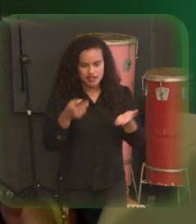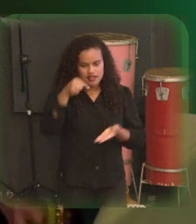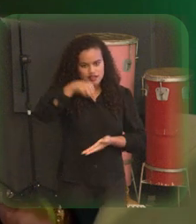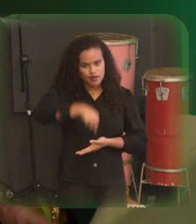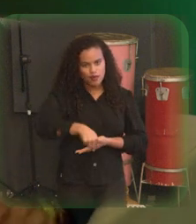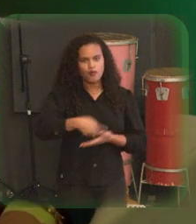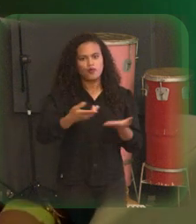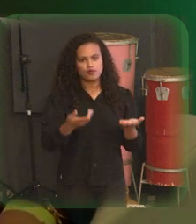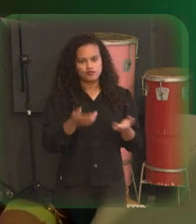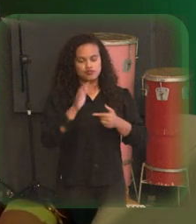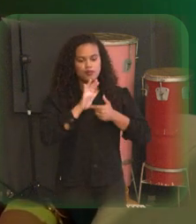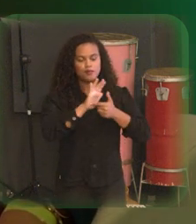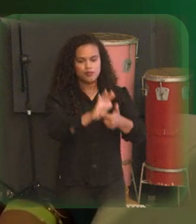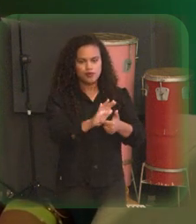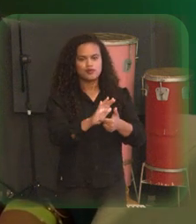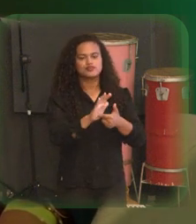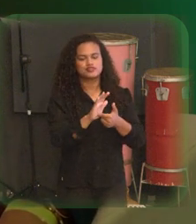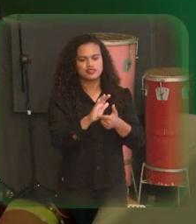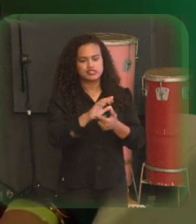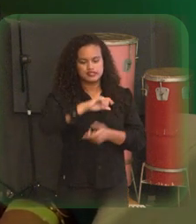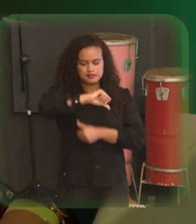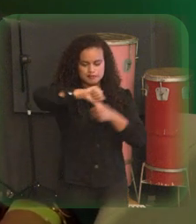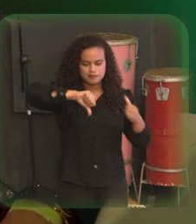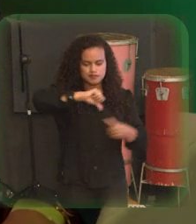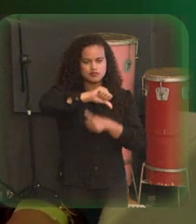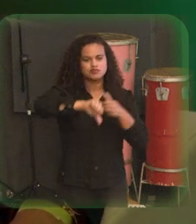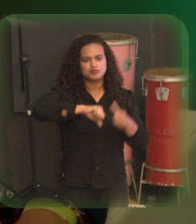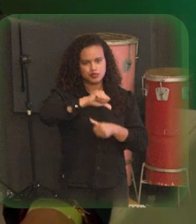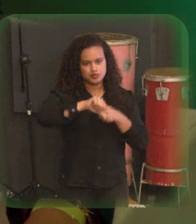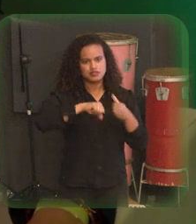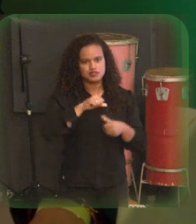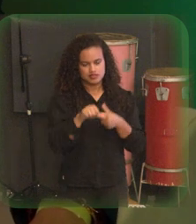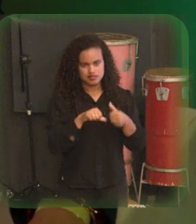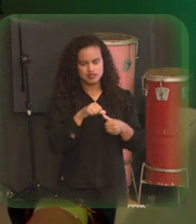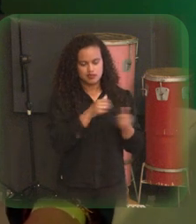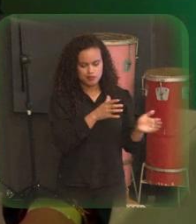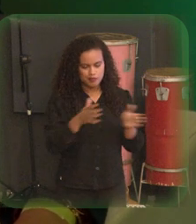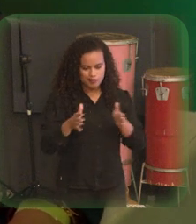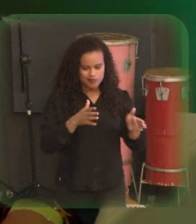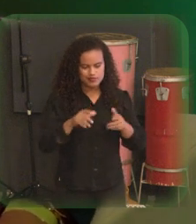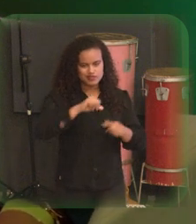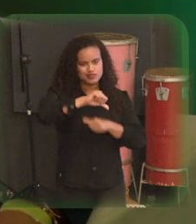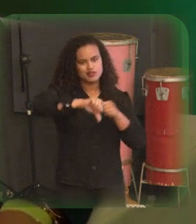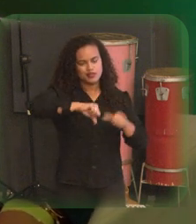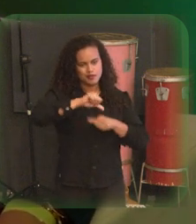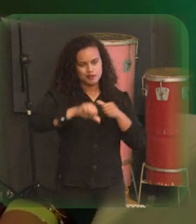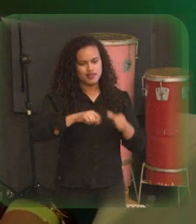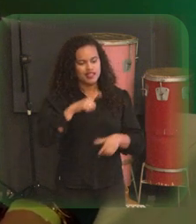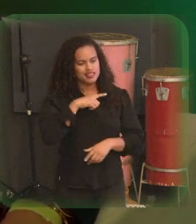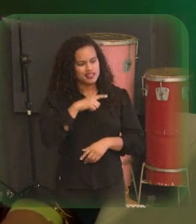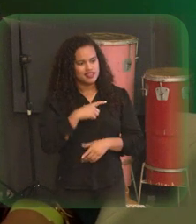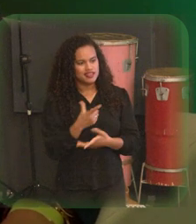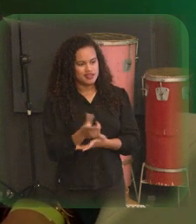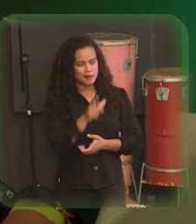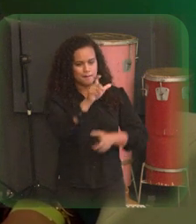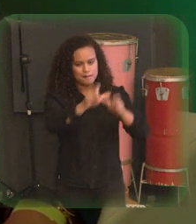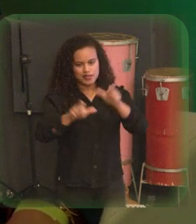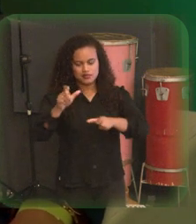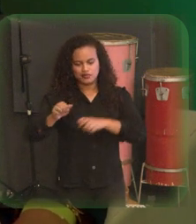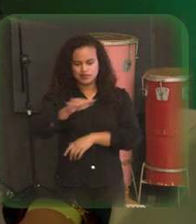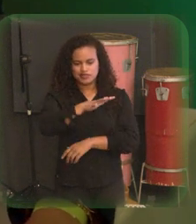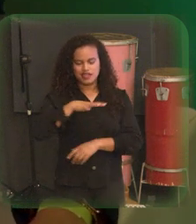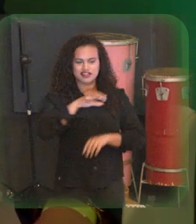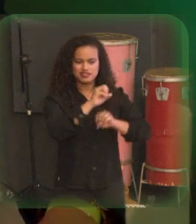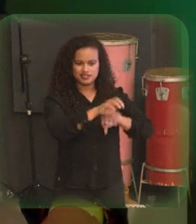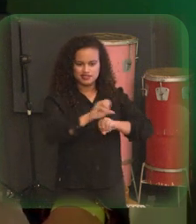nós estamos, de fato, em um estado de mudança, em um momento de mudança. Termos aqui pessoas da área de educação, de uma